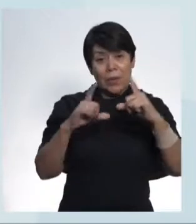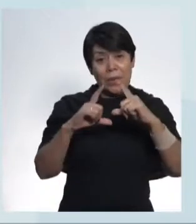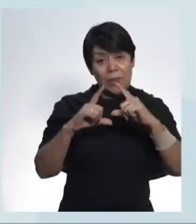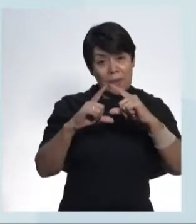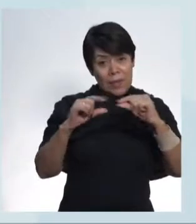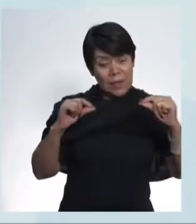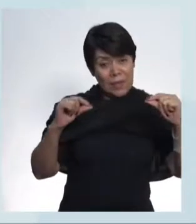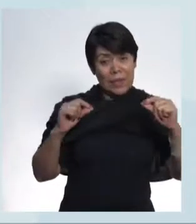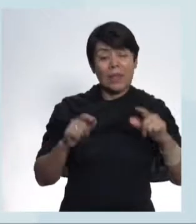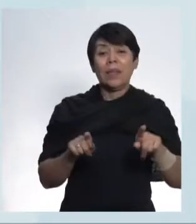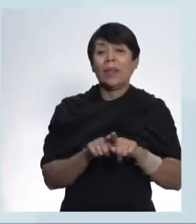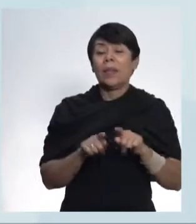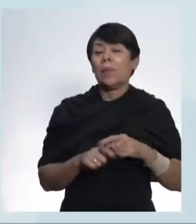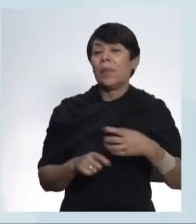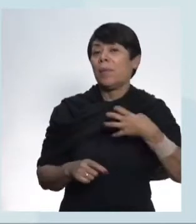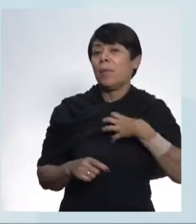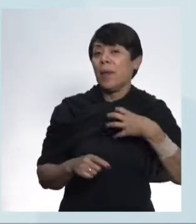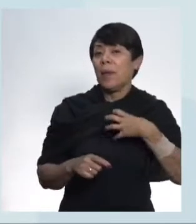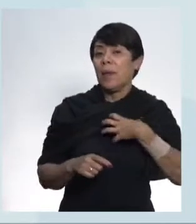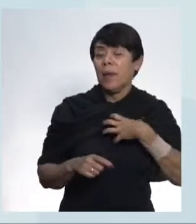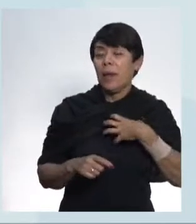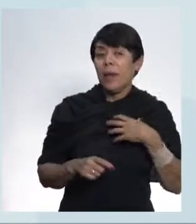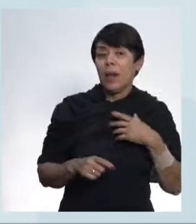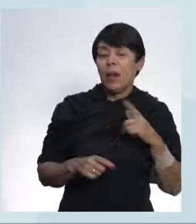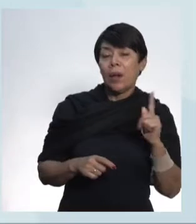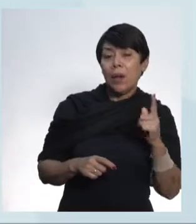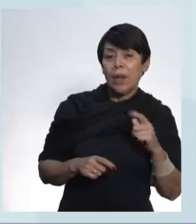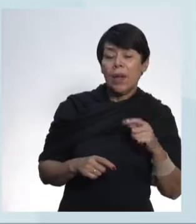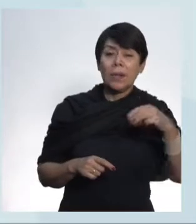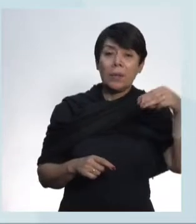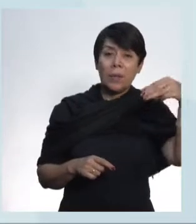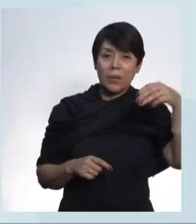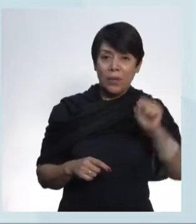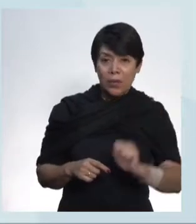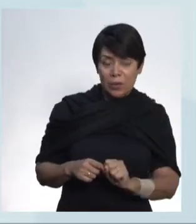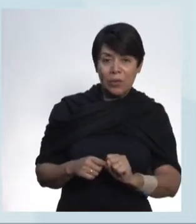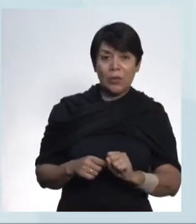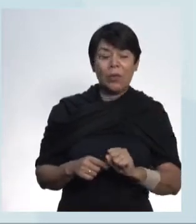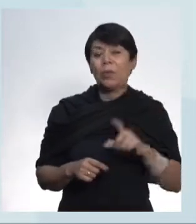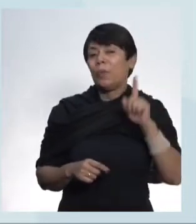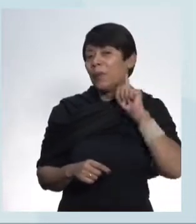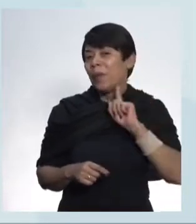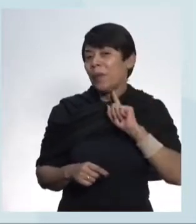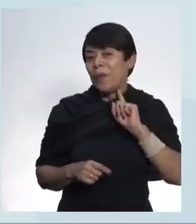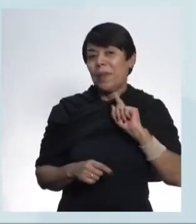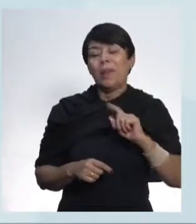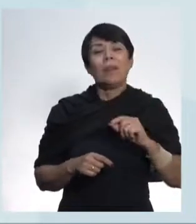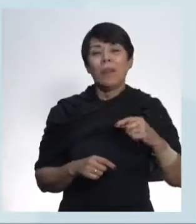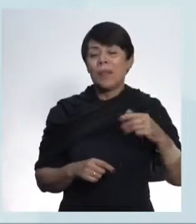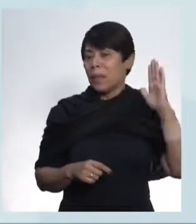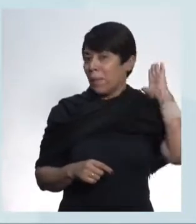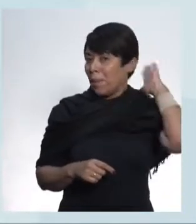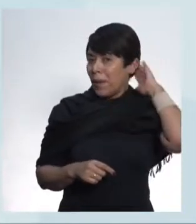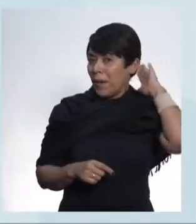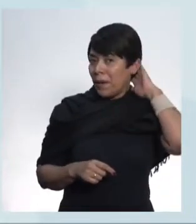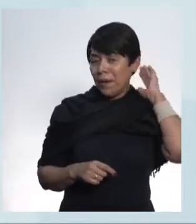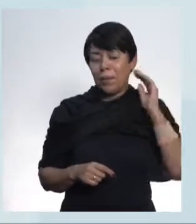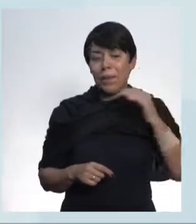Alagoas, Bahia, Goiás, Mato Grosso do Sul, Minas Gerais, Paraíba,